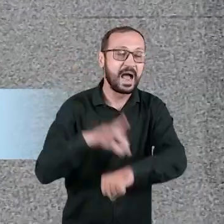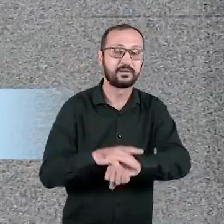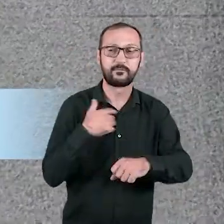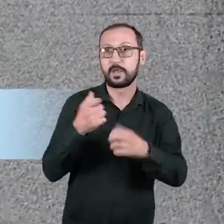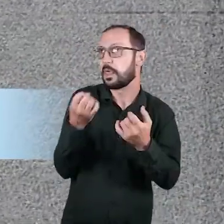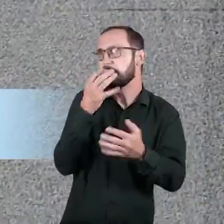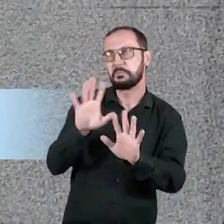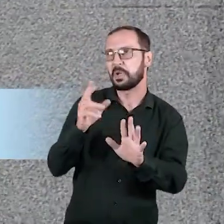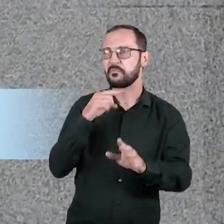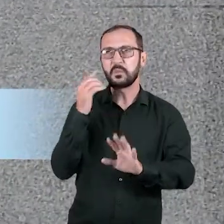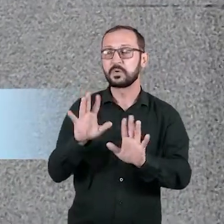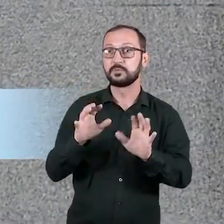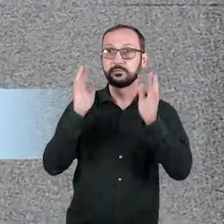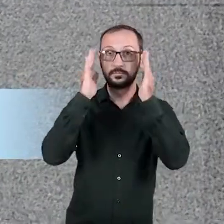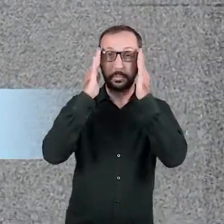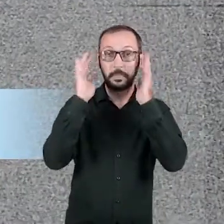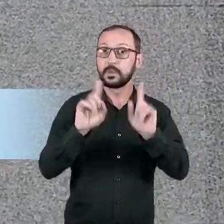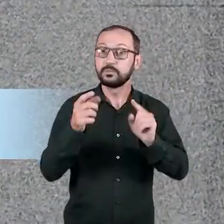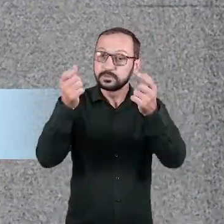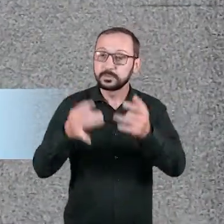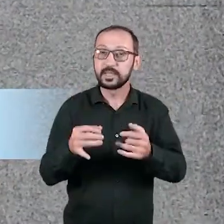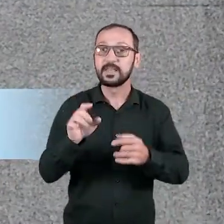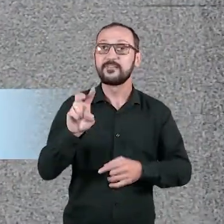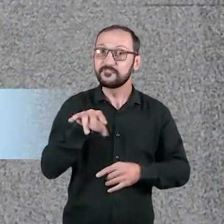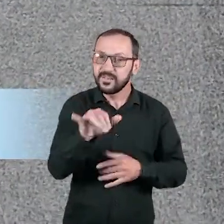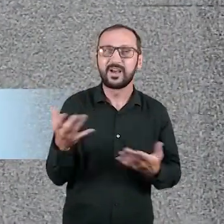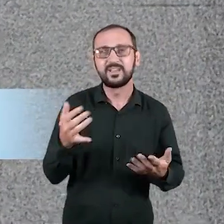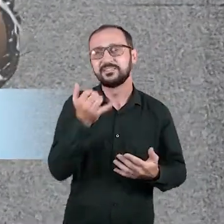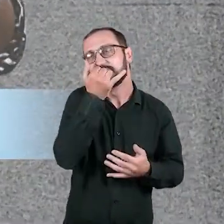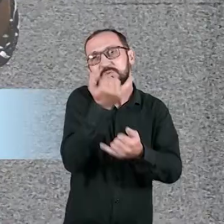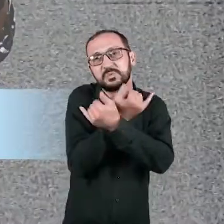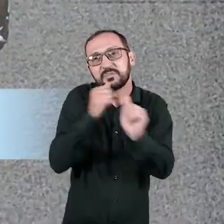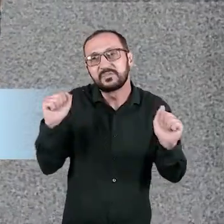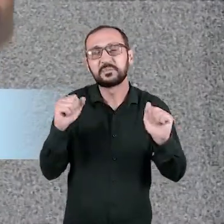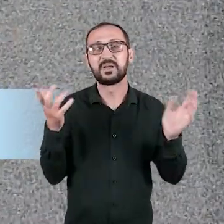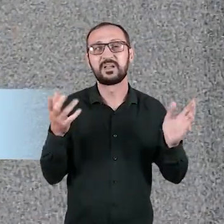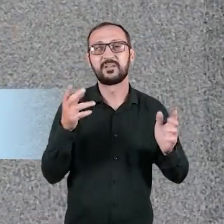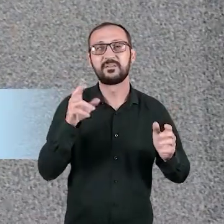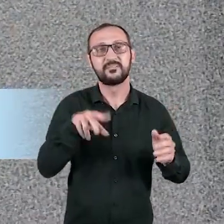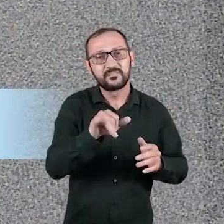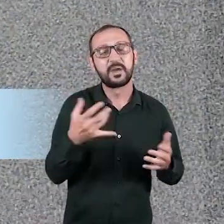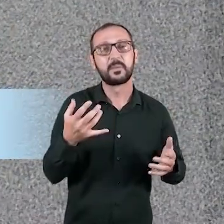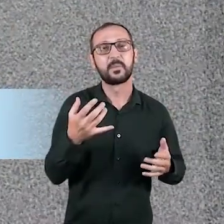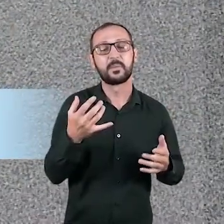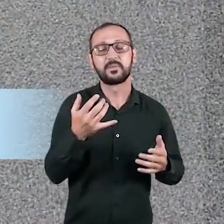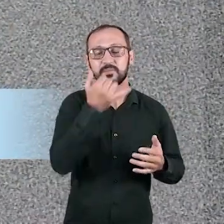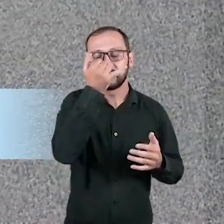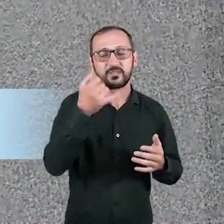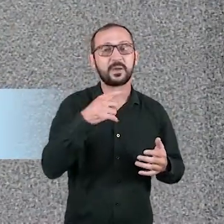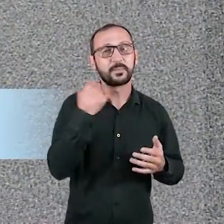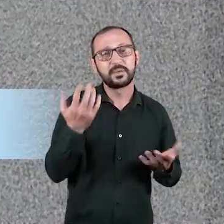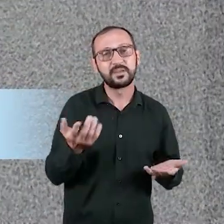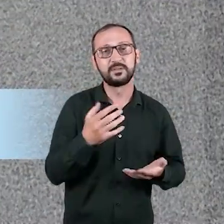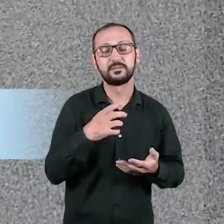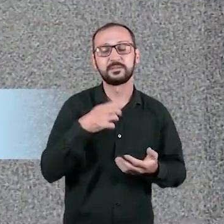Vou falar, não, está tudo bem, seu pai não vai morrer? Não, ele vai. E a gente colocava isso na sessão, sabe? Nós